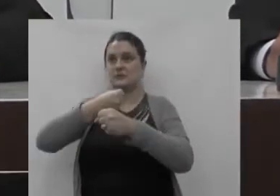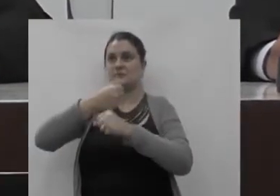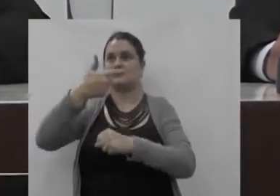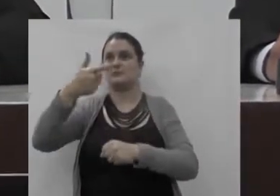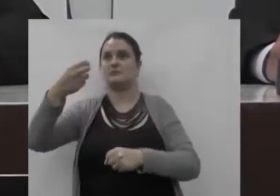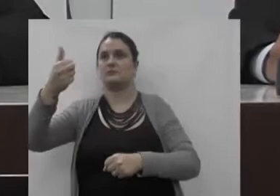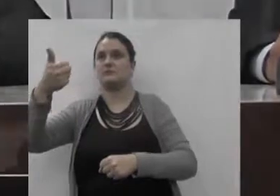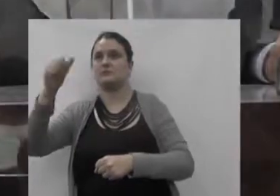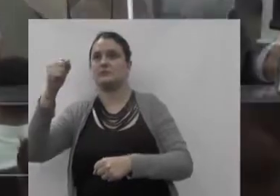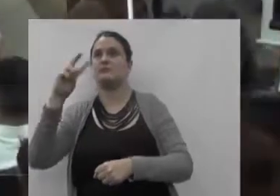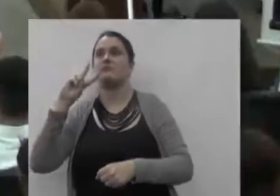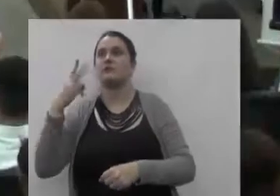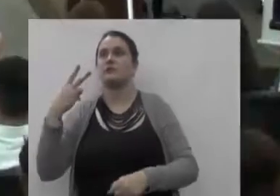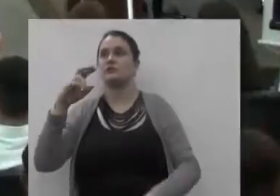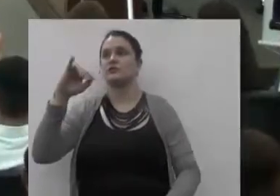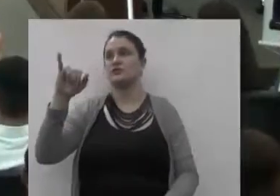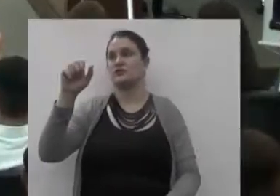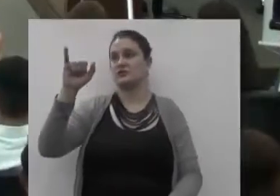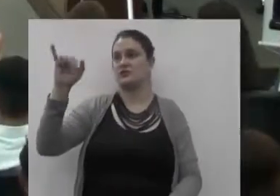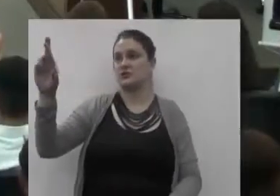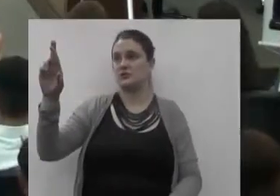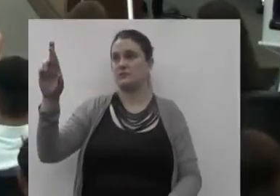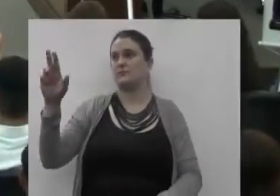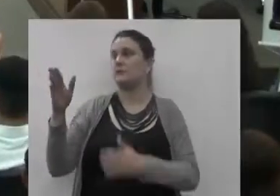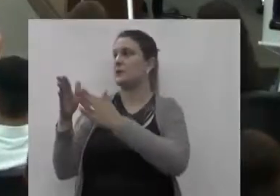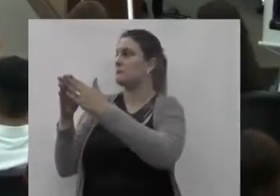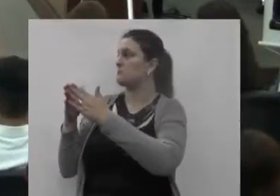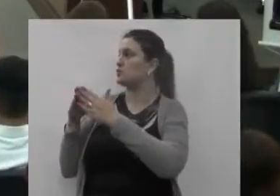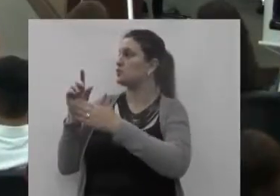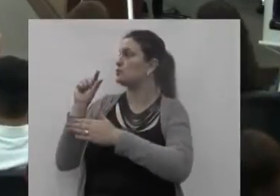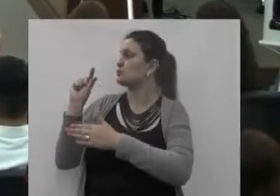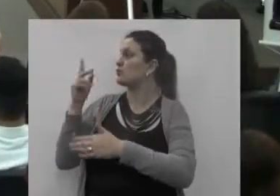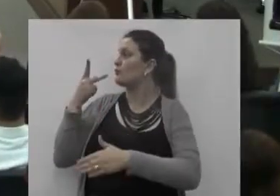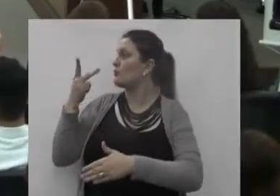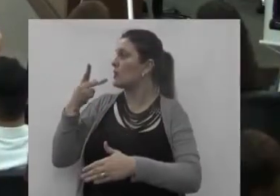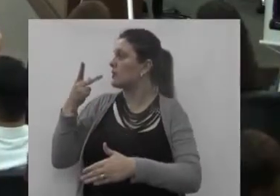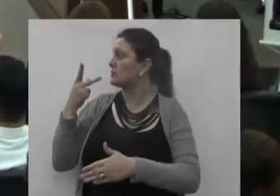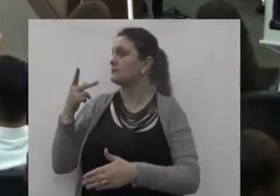do vereador Jair Brunhac. Pela ordem, presidente.